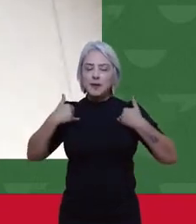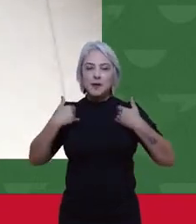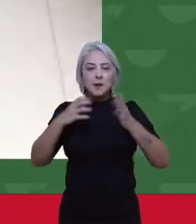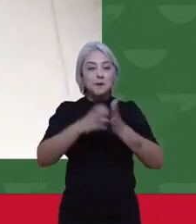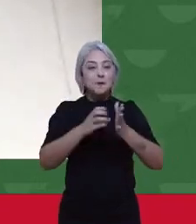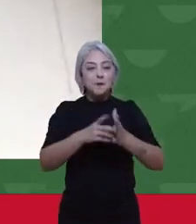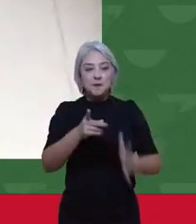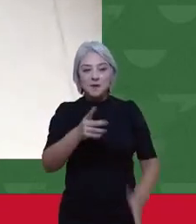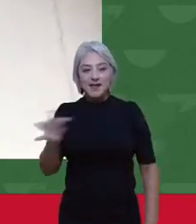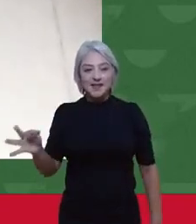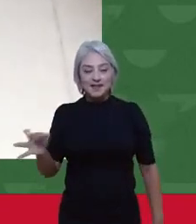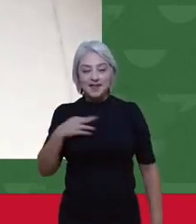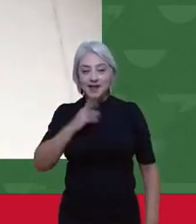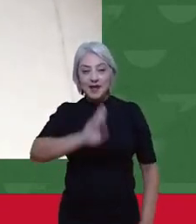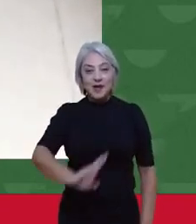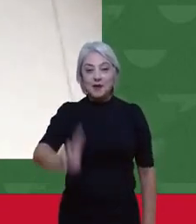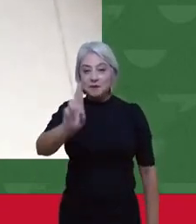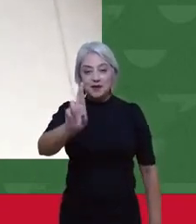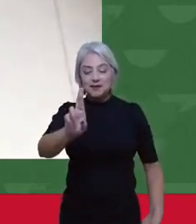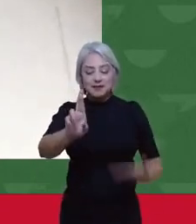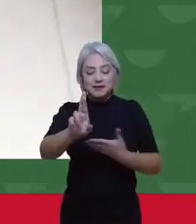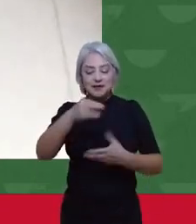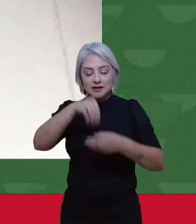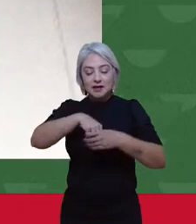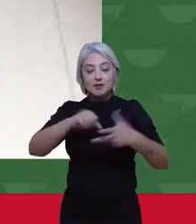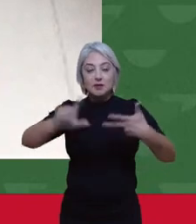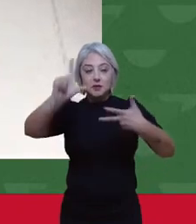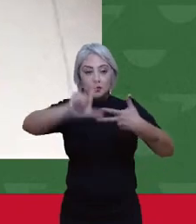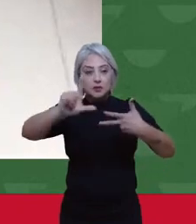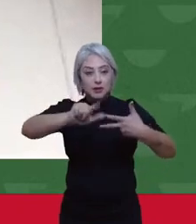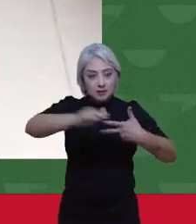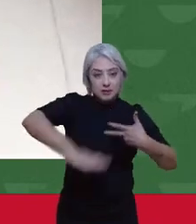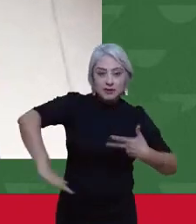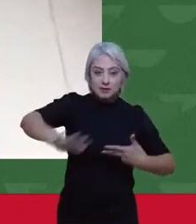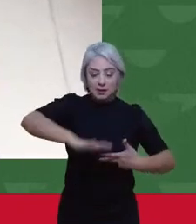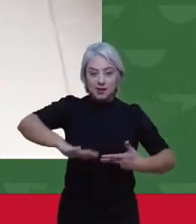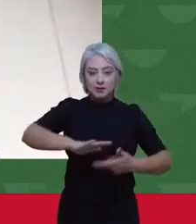PT representa muito bem dentro do legislativo esse espaço,